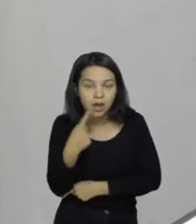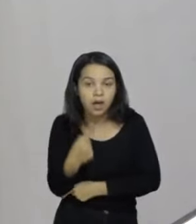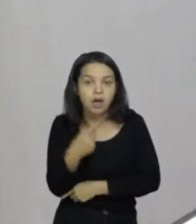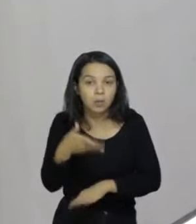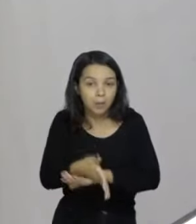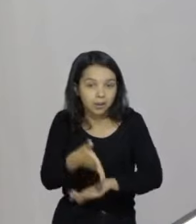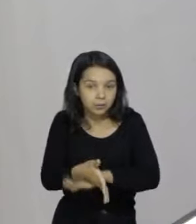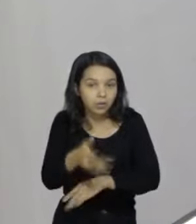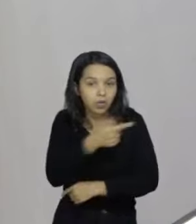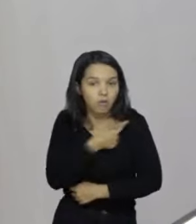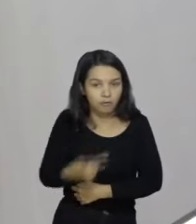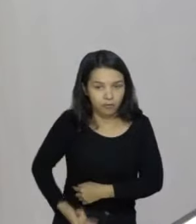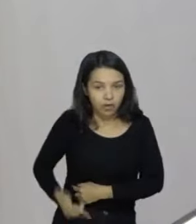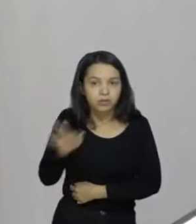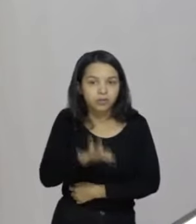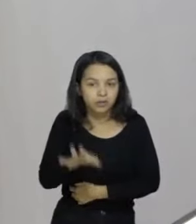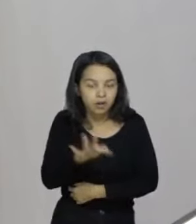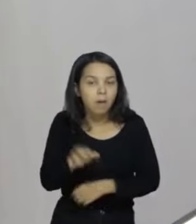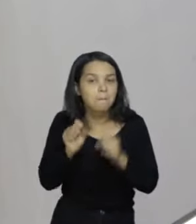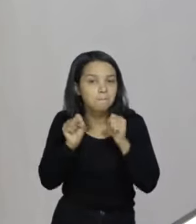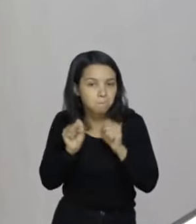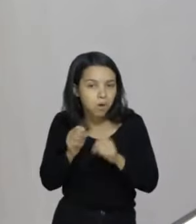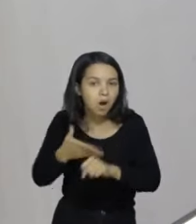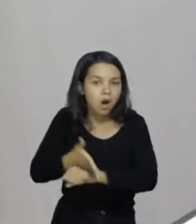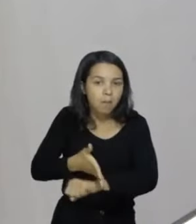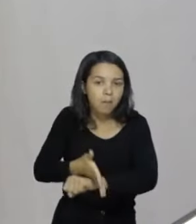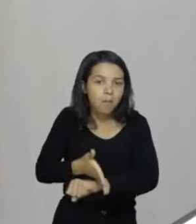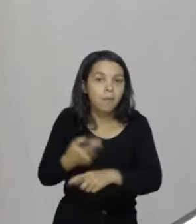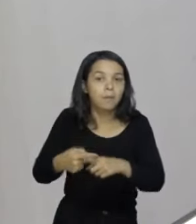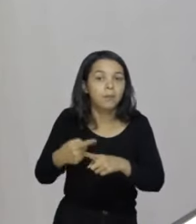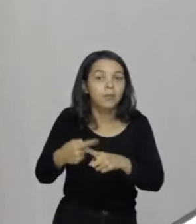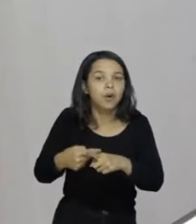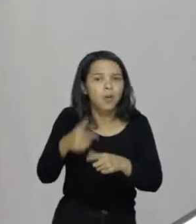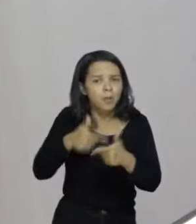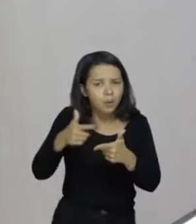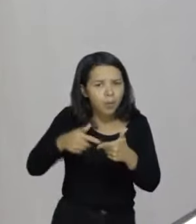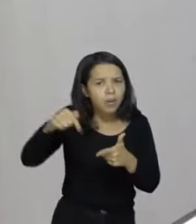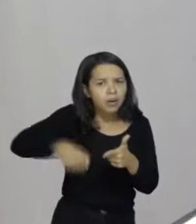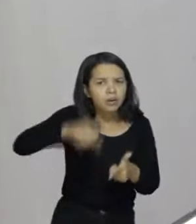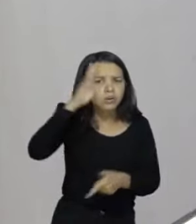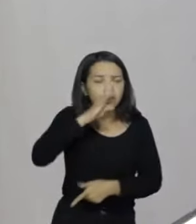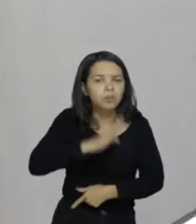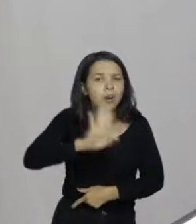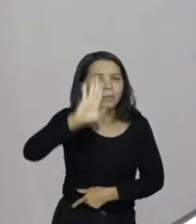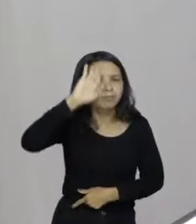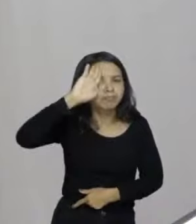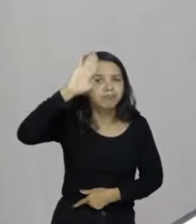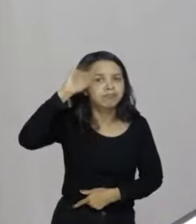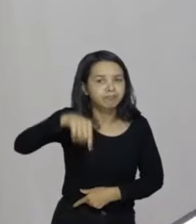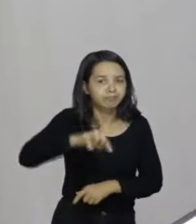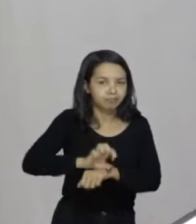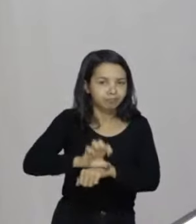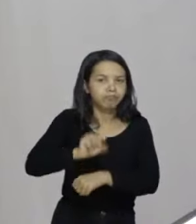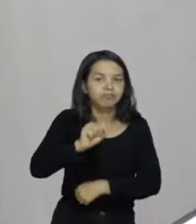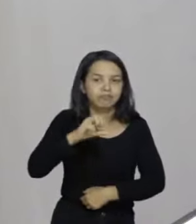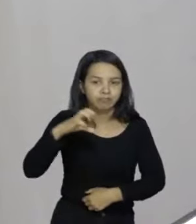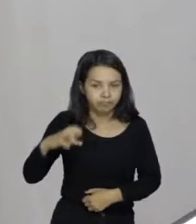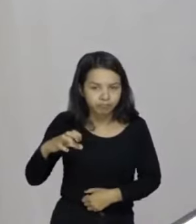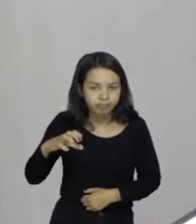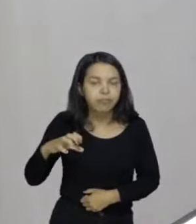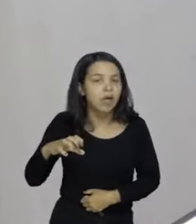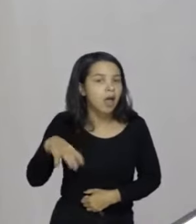federal que possam se envolver porque o problema está instalado no Brasil mas principalmente em Santa Catarina que tem